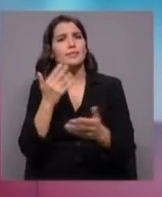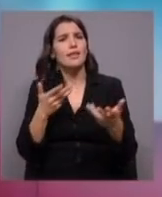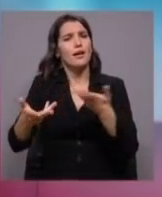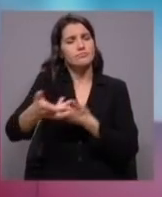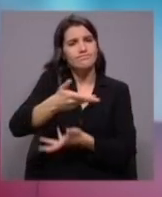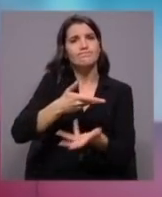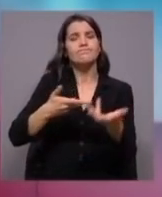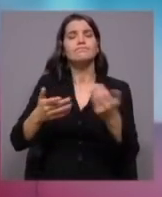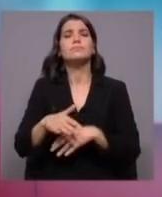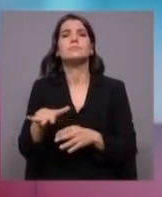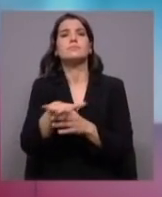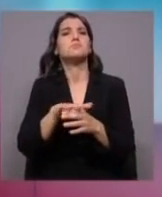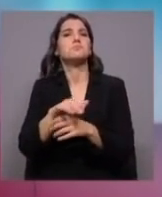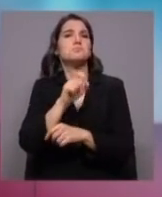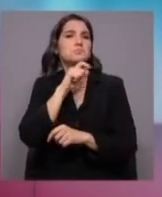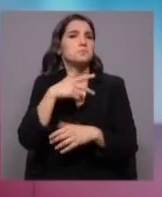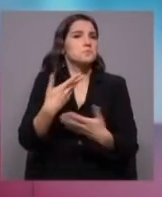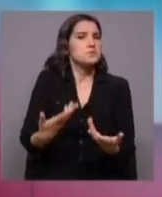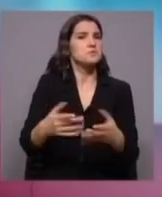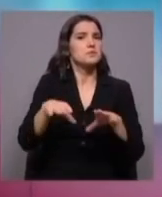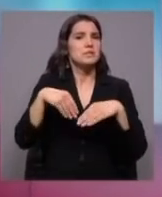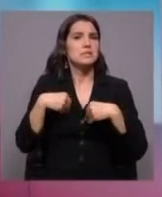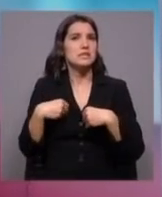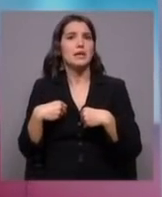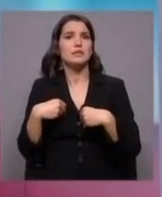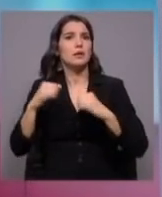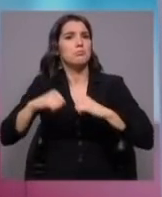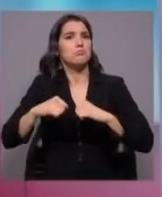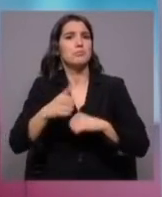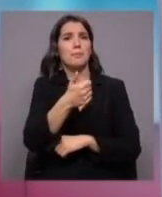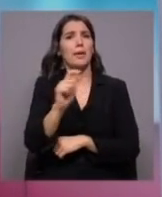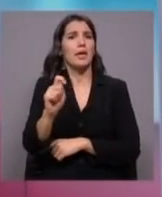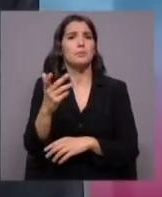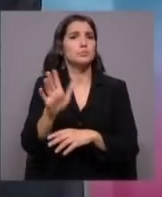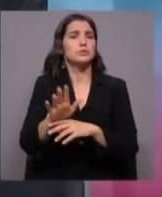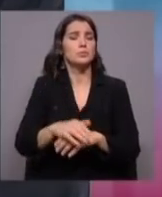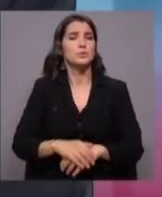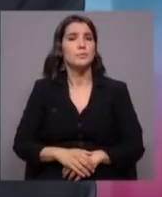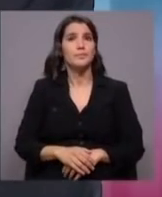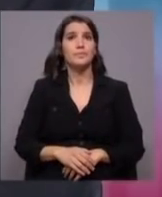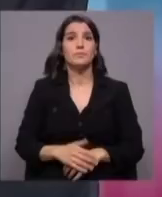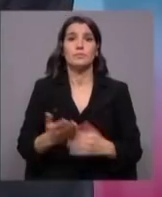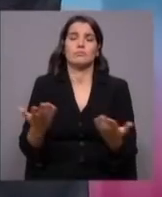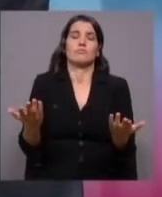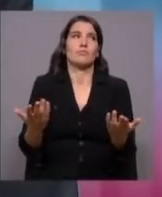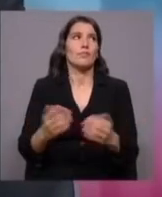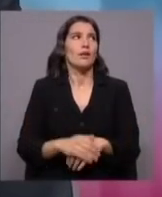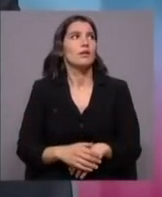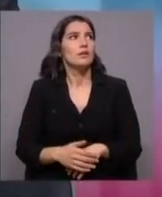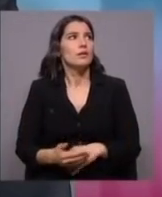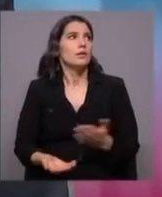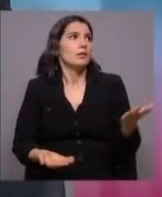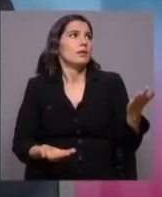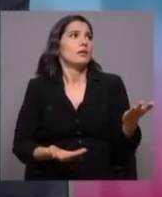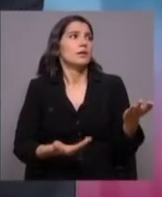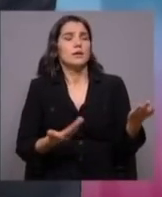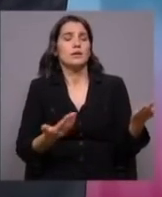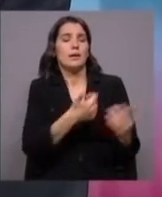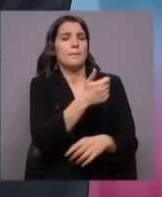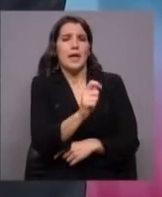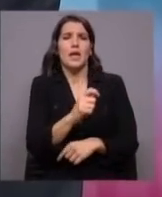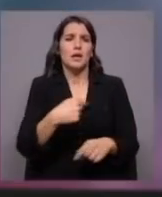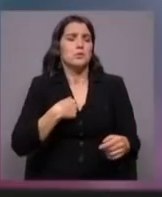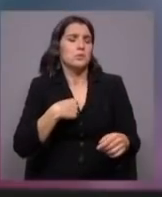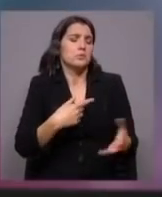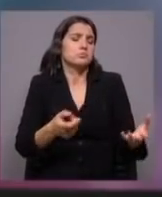Em que situação é que poderia... Olha, o meu perde. Por exemplo, com o Bloco de Esquerda. Eu acho que, como vamos ser claros, com o Bloco de Esquerda, eu negociar,